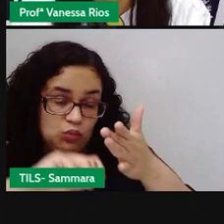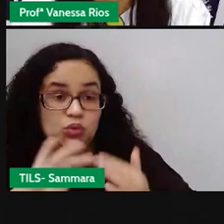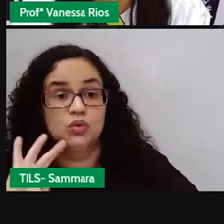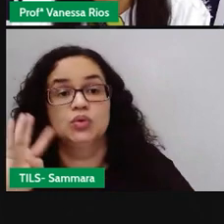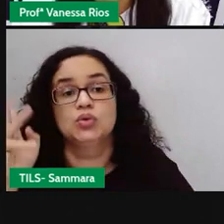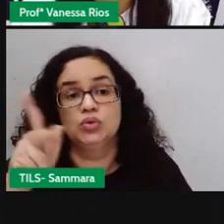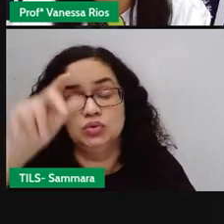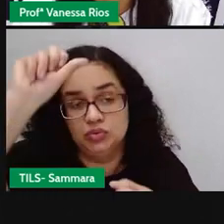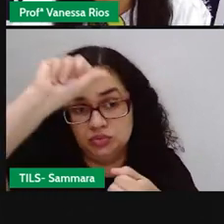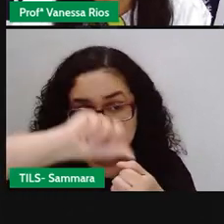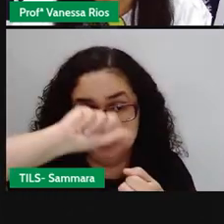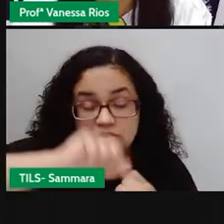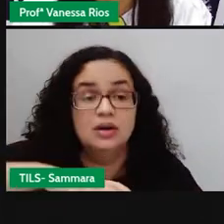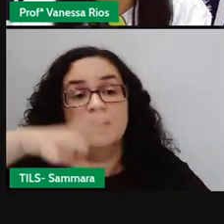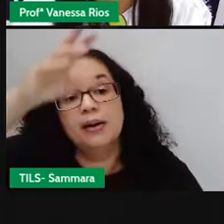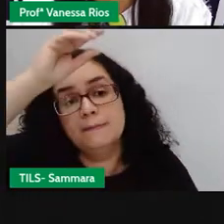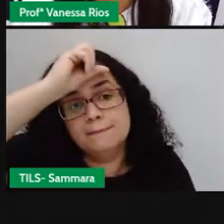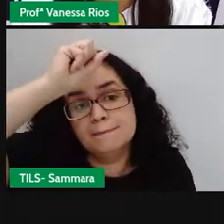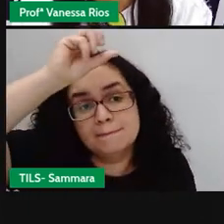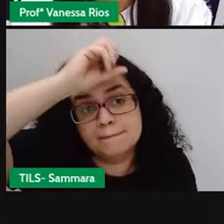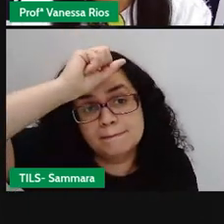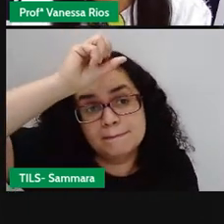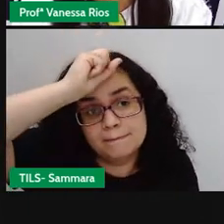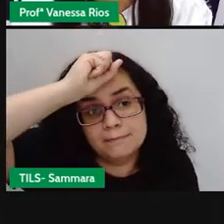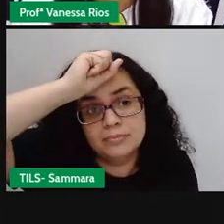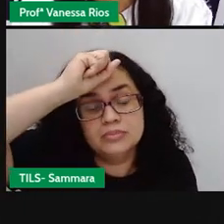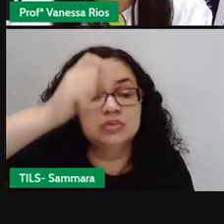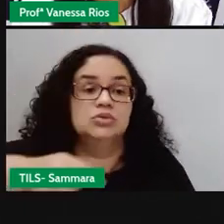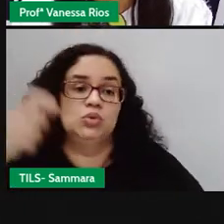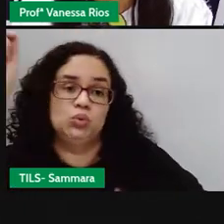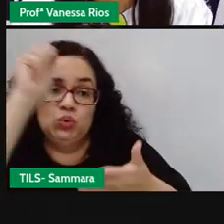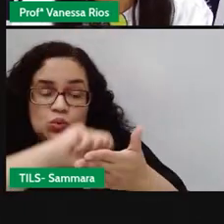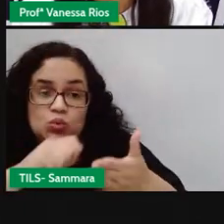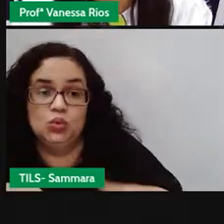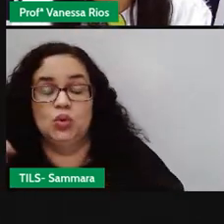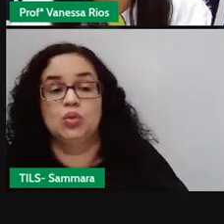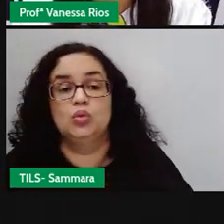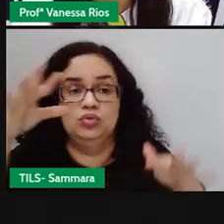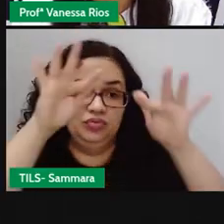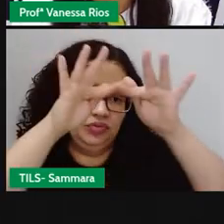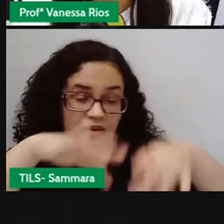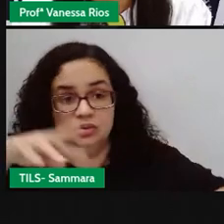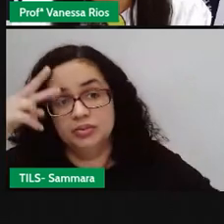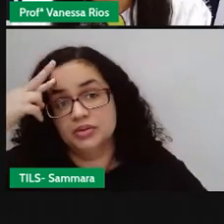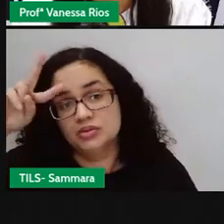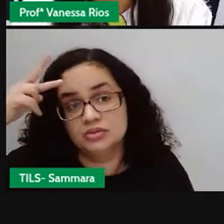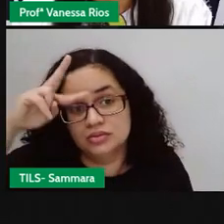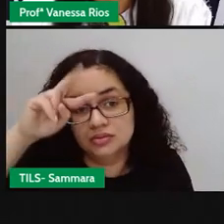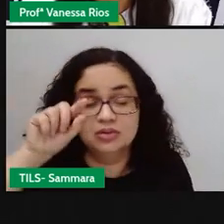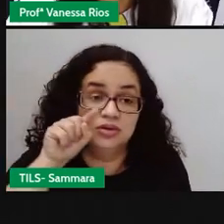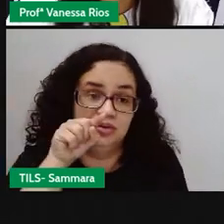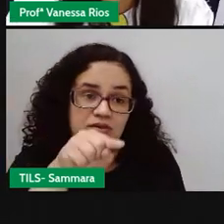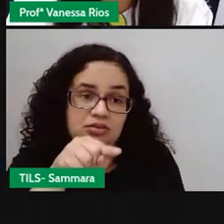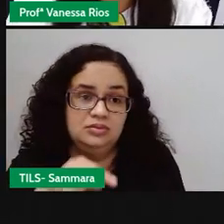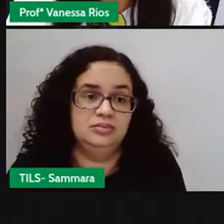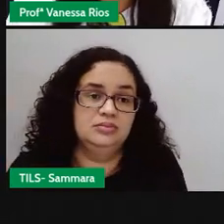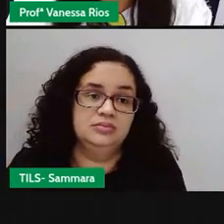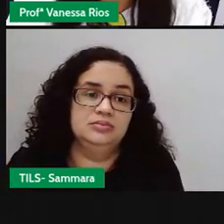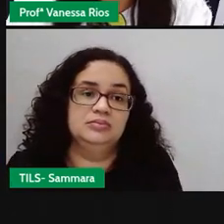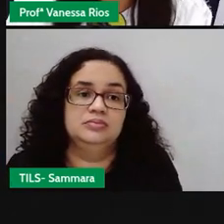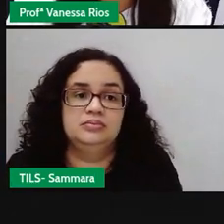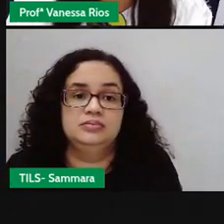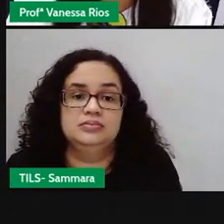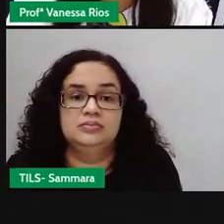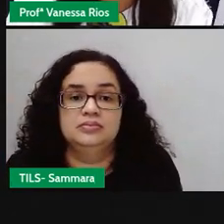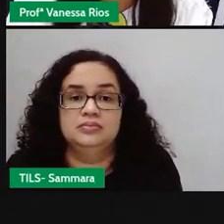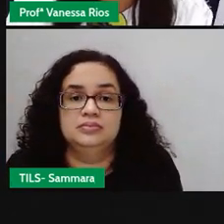vocês fizeram, que já aprenderam. Reescreva aí um novo final para essa história. E agora é com você.